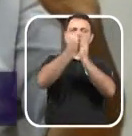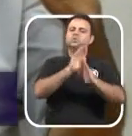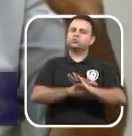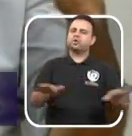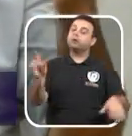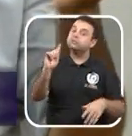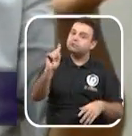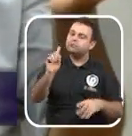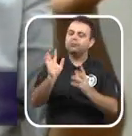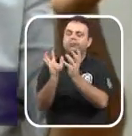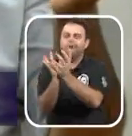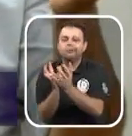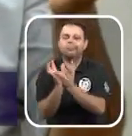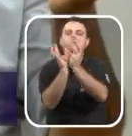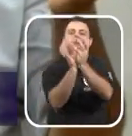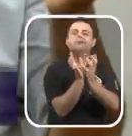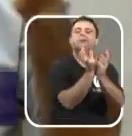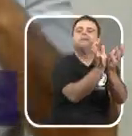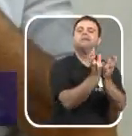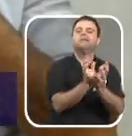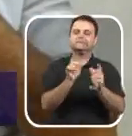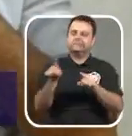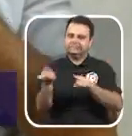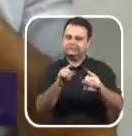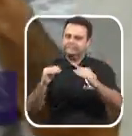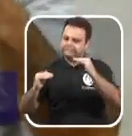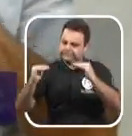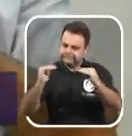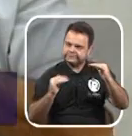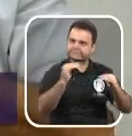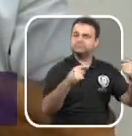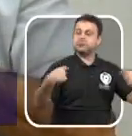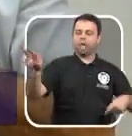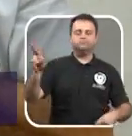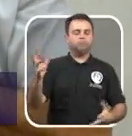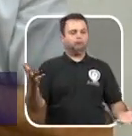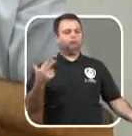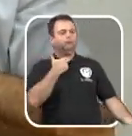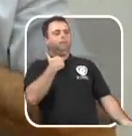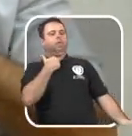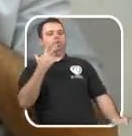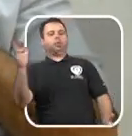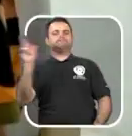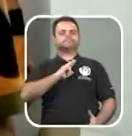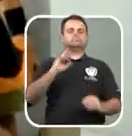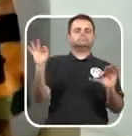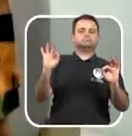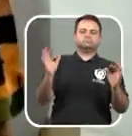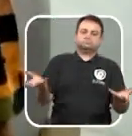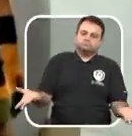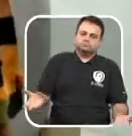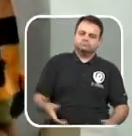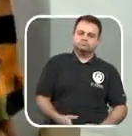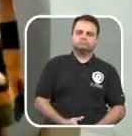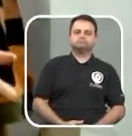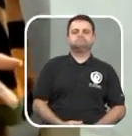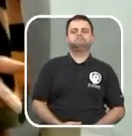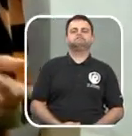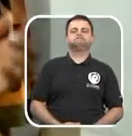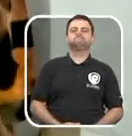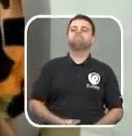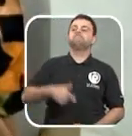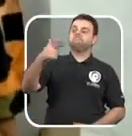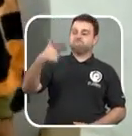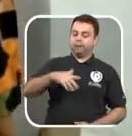aumento desse equilíbrio, exatamente. Tem que promover equilíbrio. Ele não tinha resposta para isso. Vereador, ainda falando de saúde, um projeto